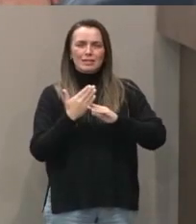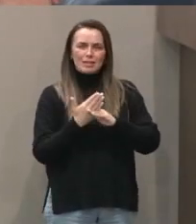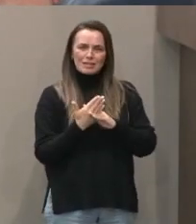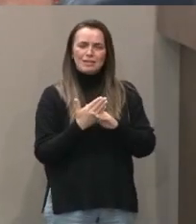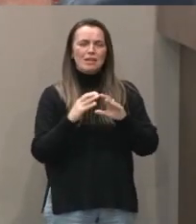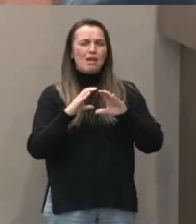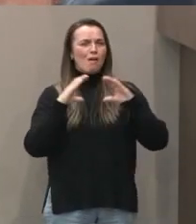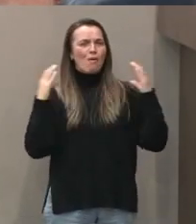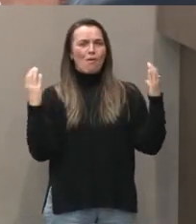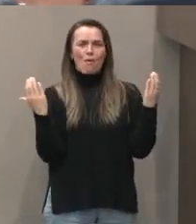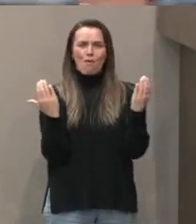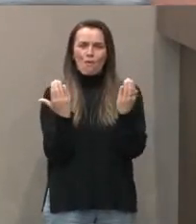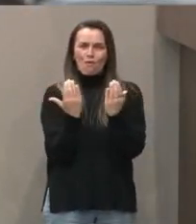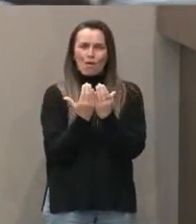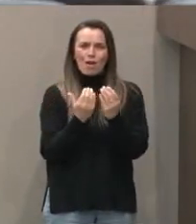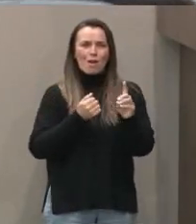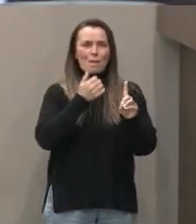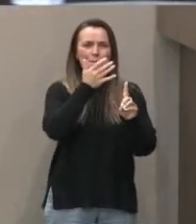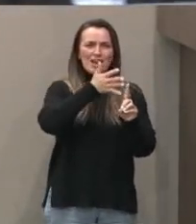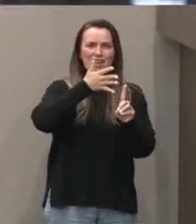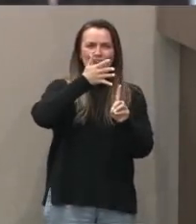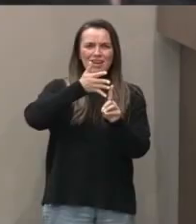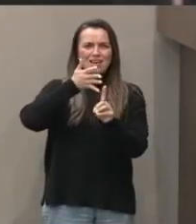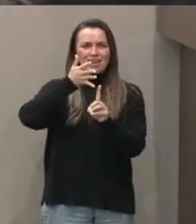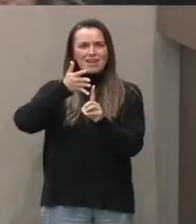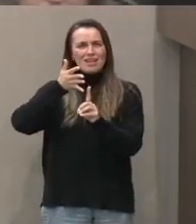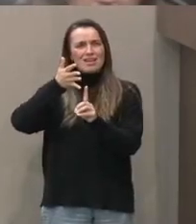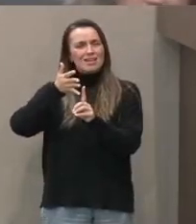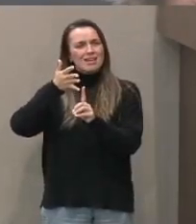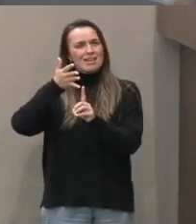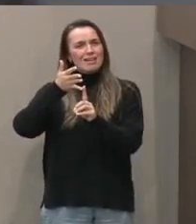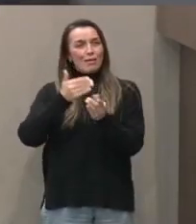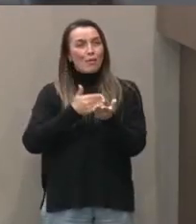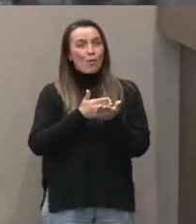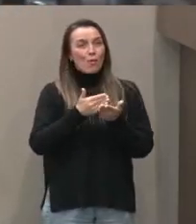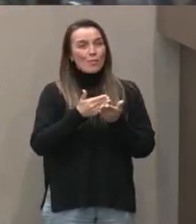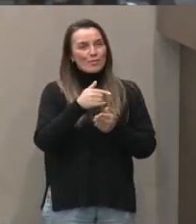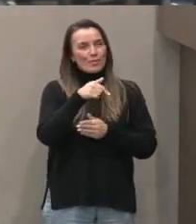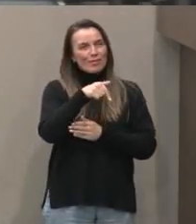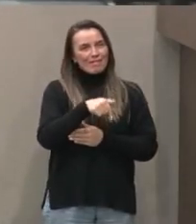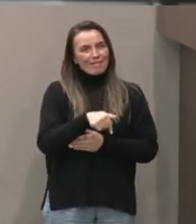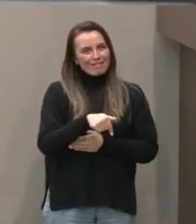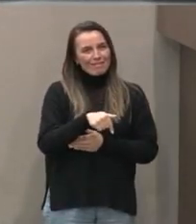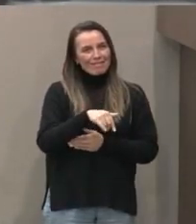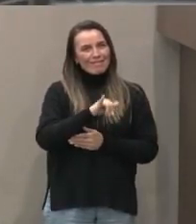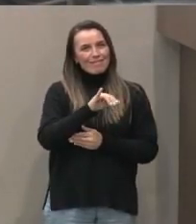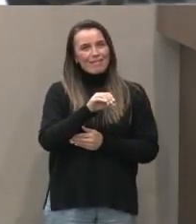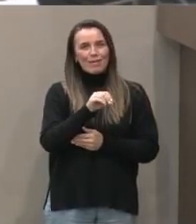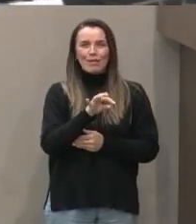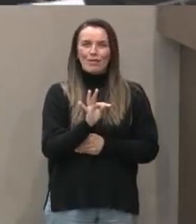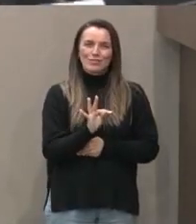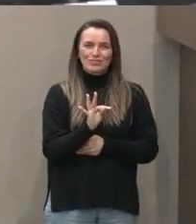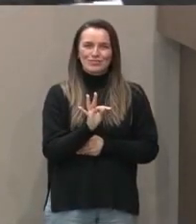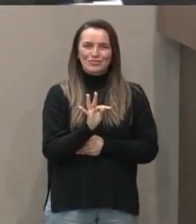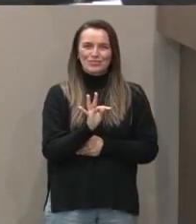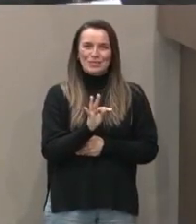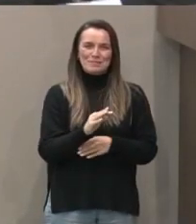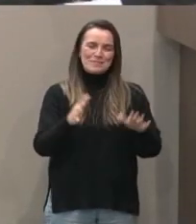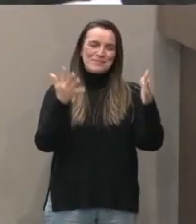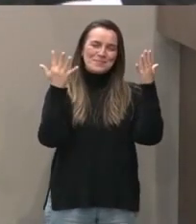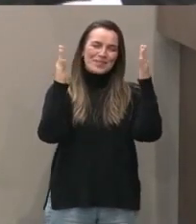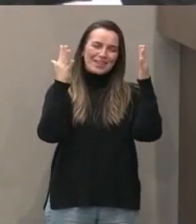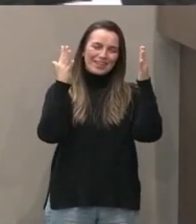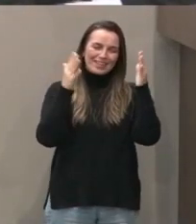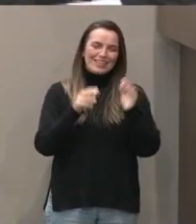palestras, através de coisas que começaram aqui na IOT. Parabéns, IOT, pelos